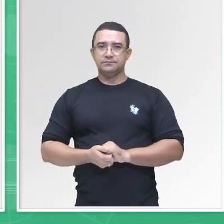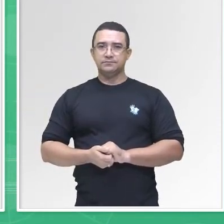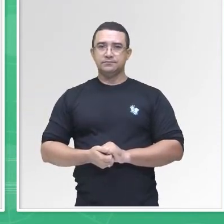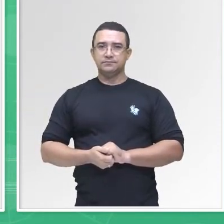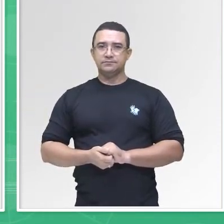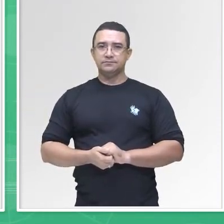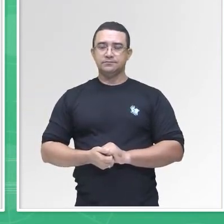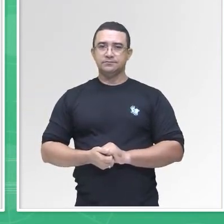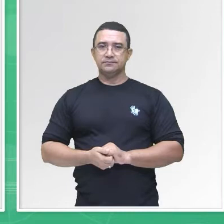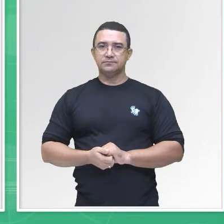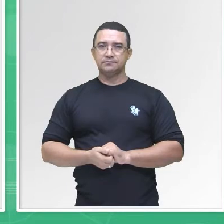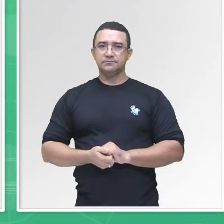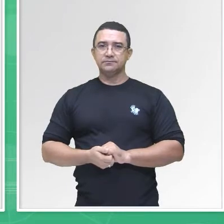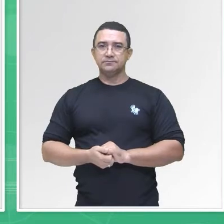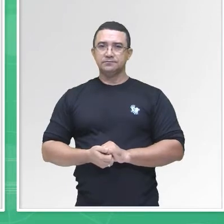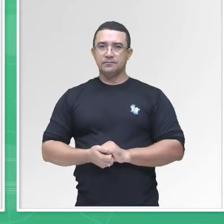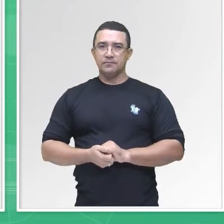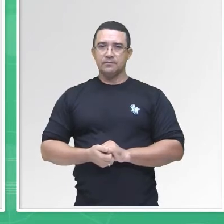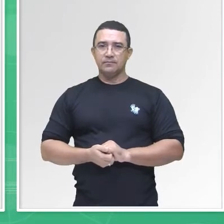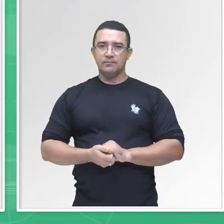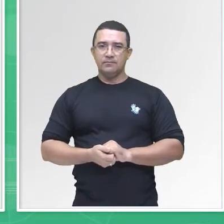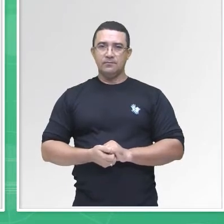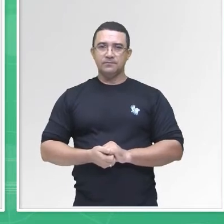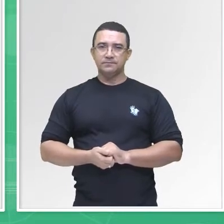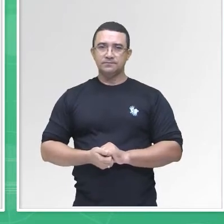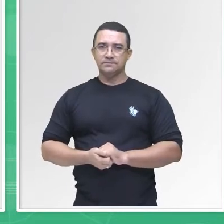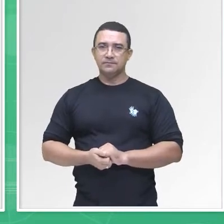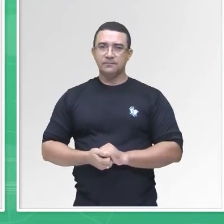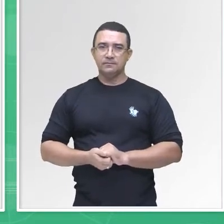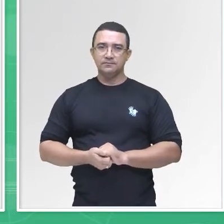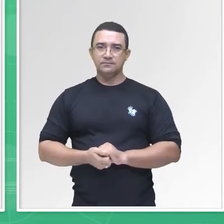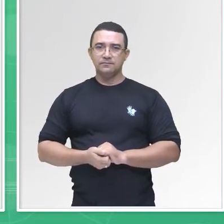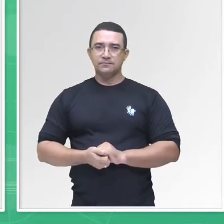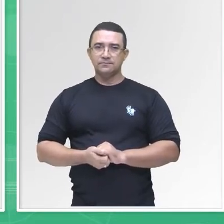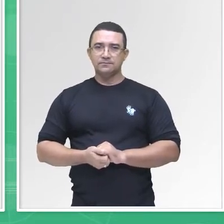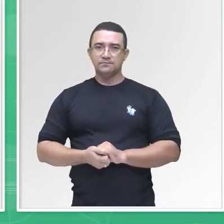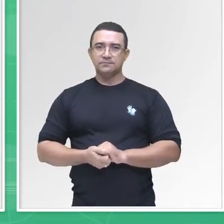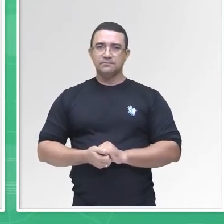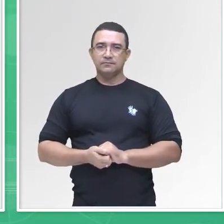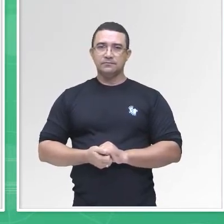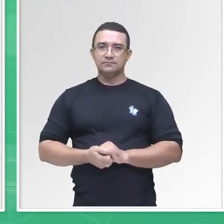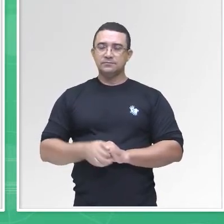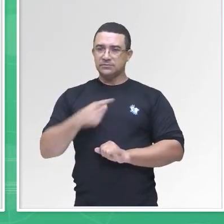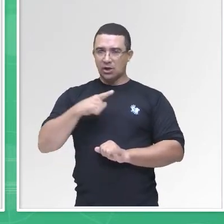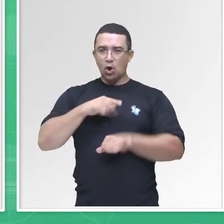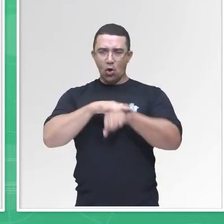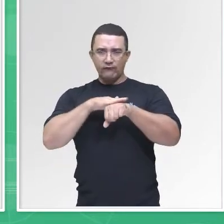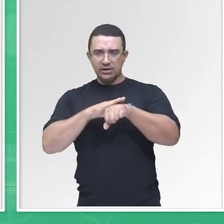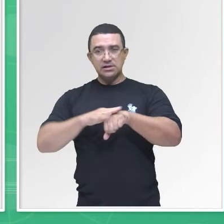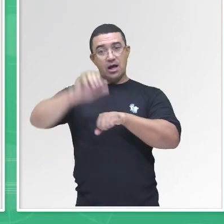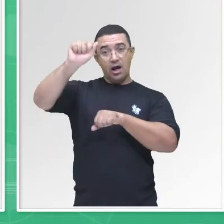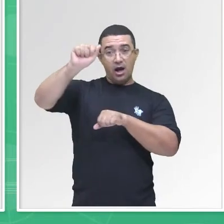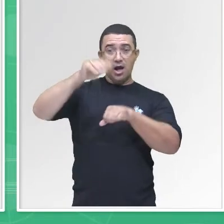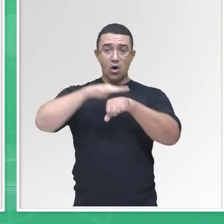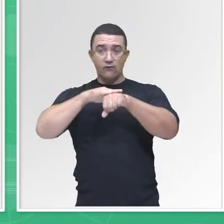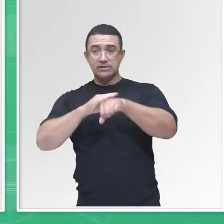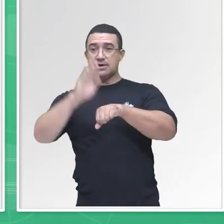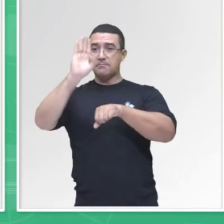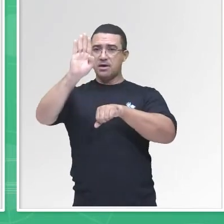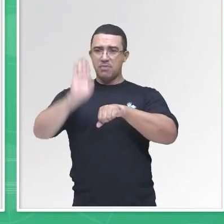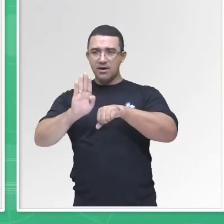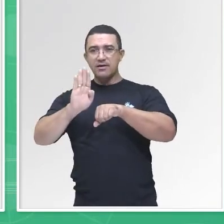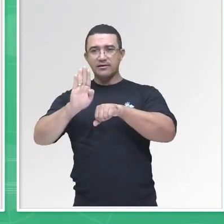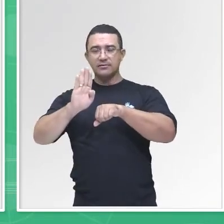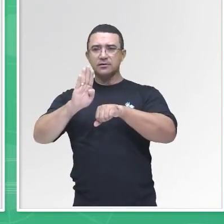os diálogozinhos, né? Continuamos, AB. Depois, a charla 2, AB, AB, né? Tem